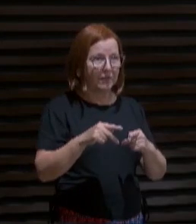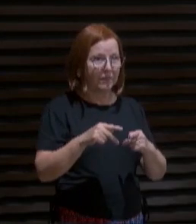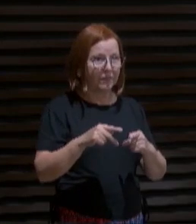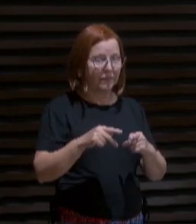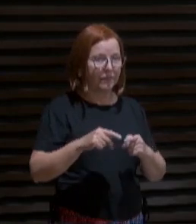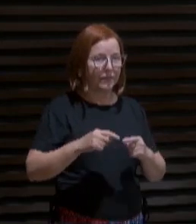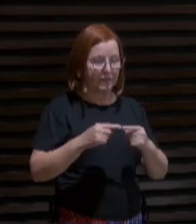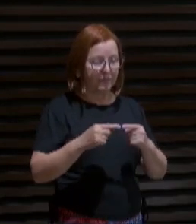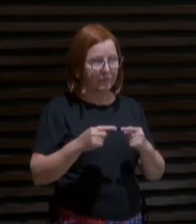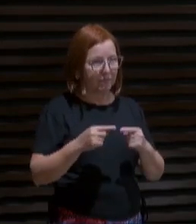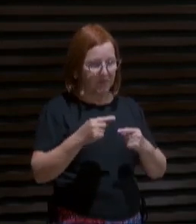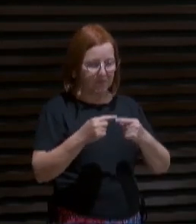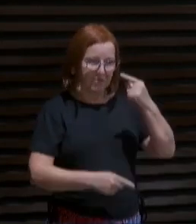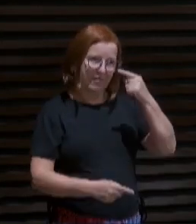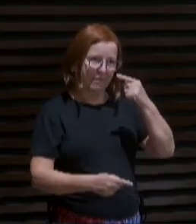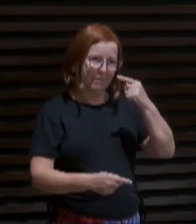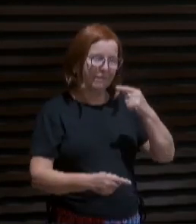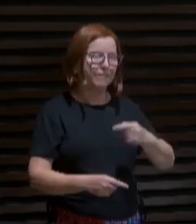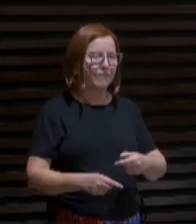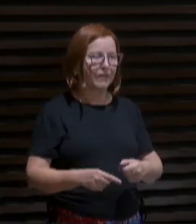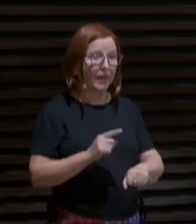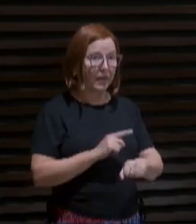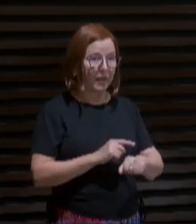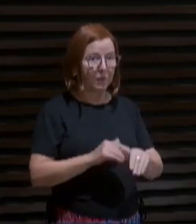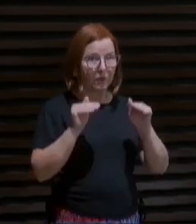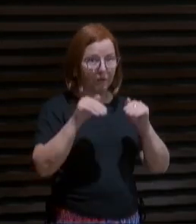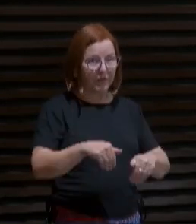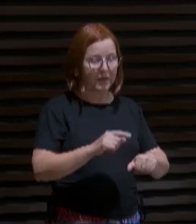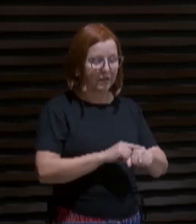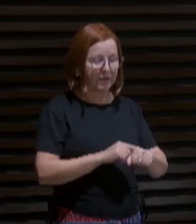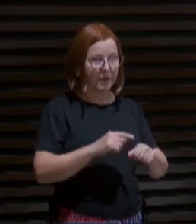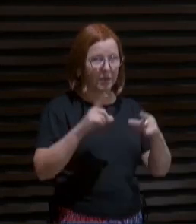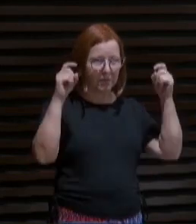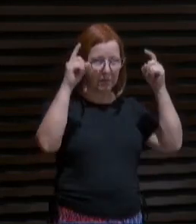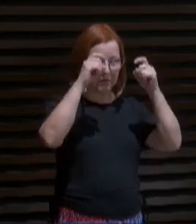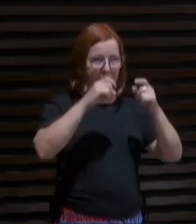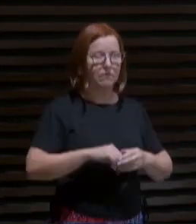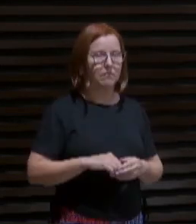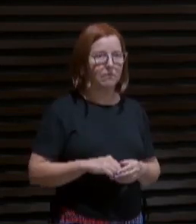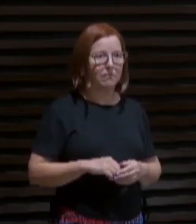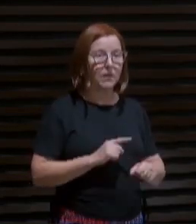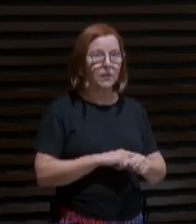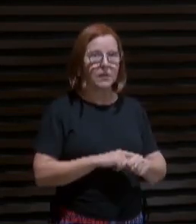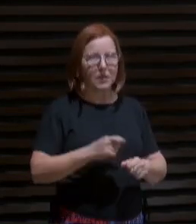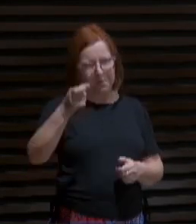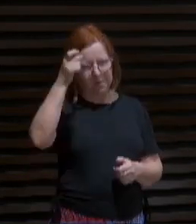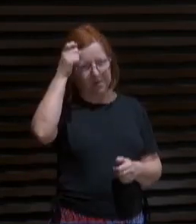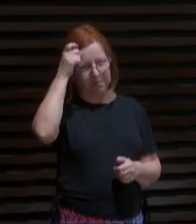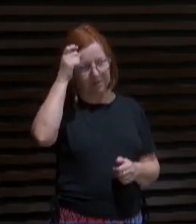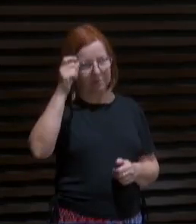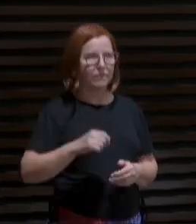Os tempos do fim são tempos difíceis. Não, são tempos satânicos, são